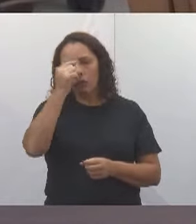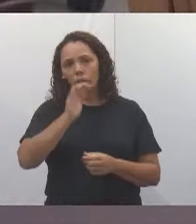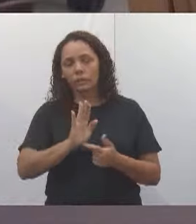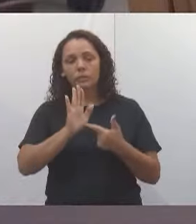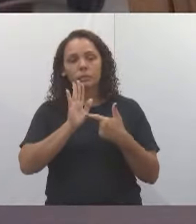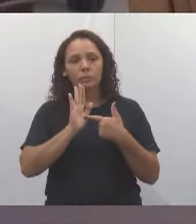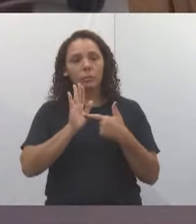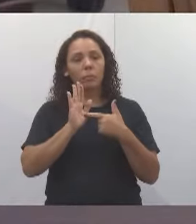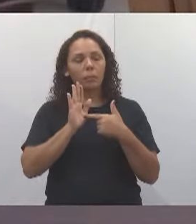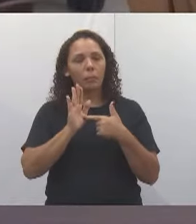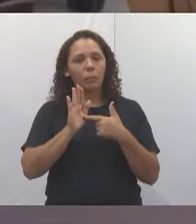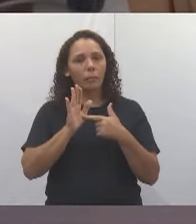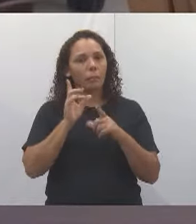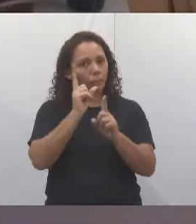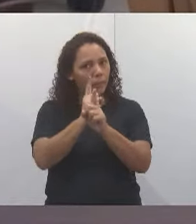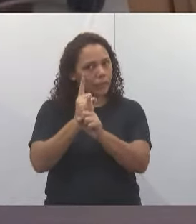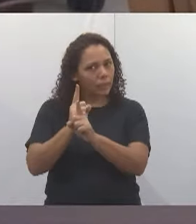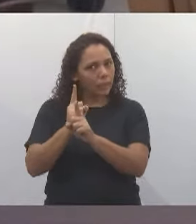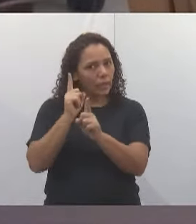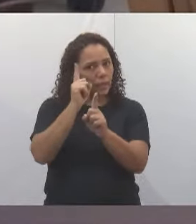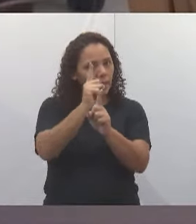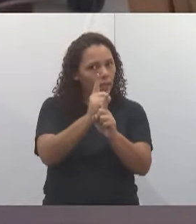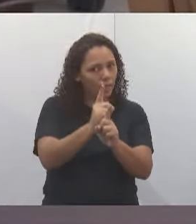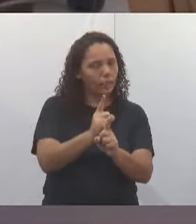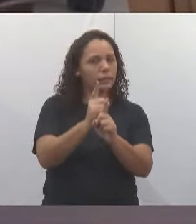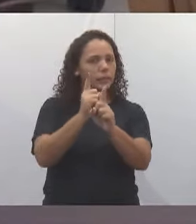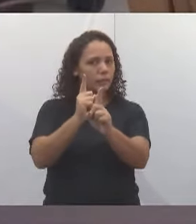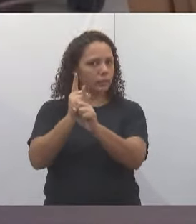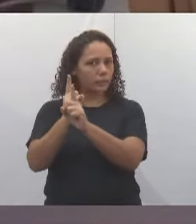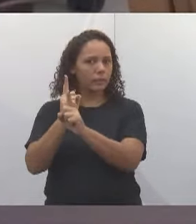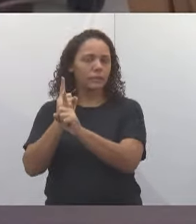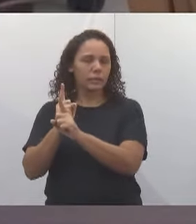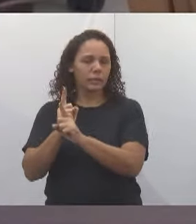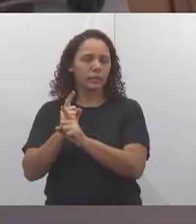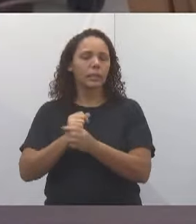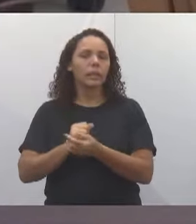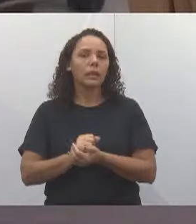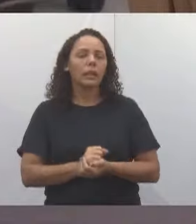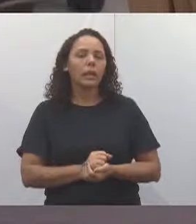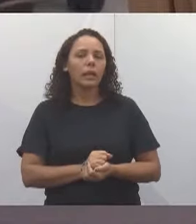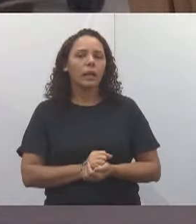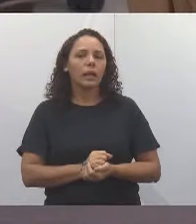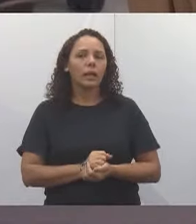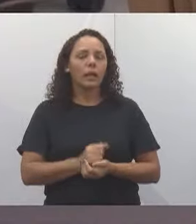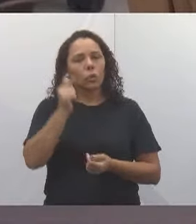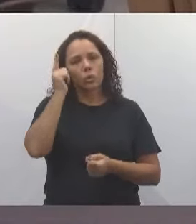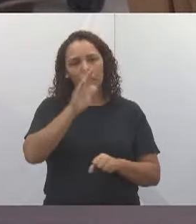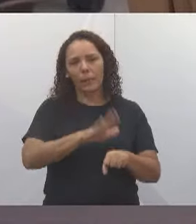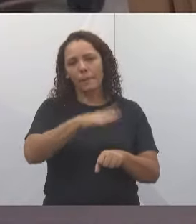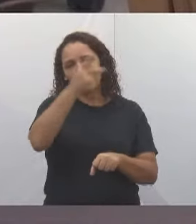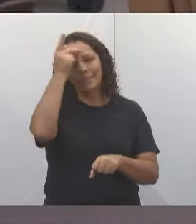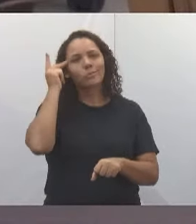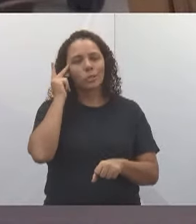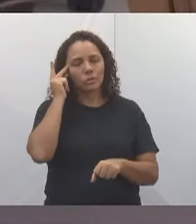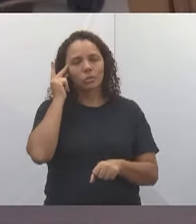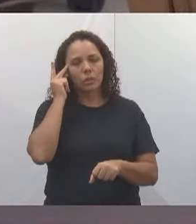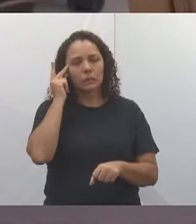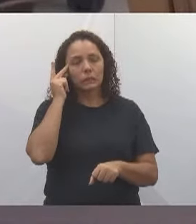demanda, porque eu senti isso lá nos postos em que eu fui e que tinha, e é um querer, às vezes, do